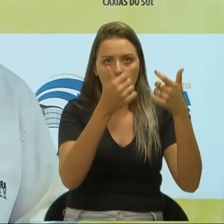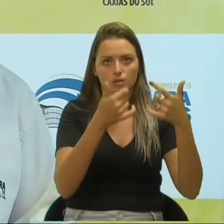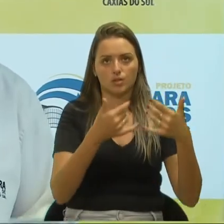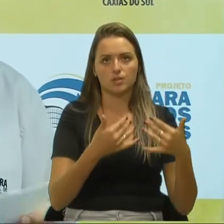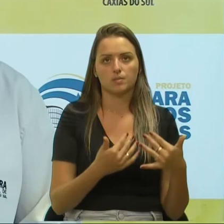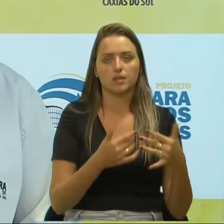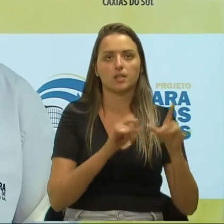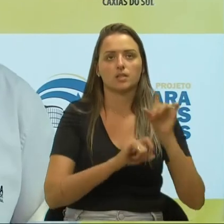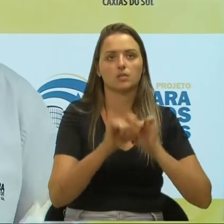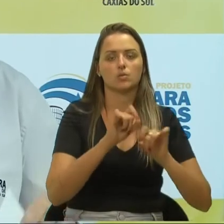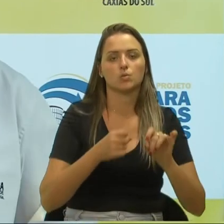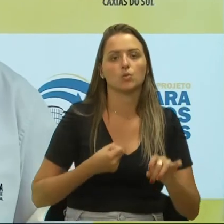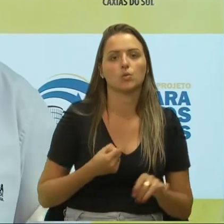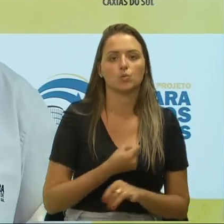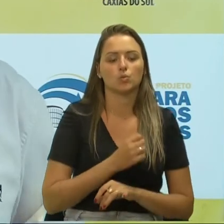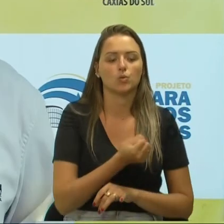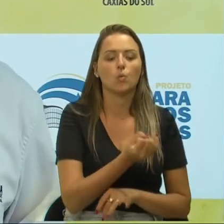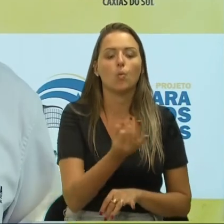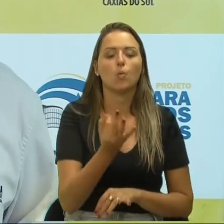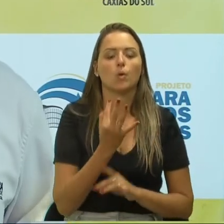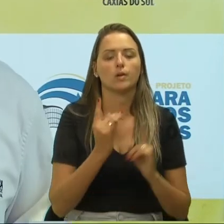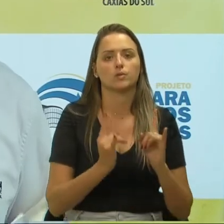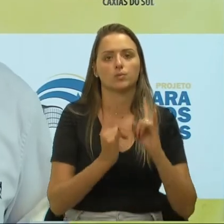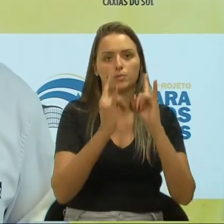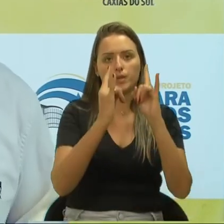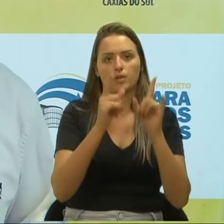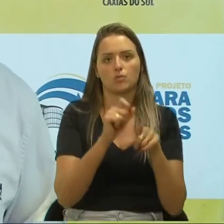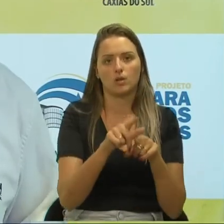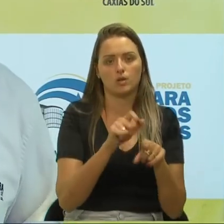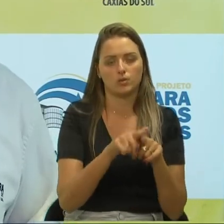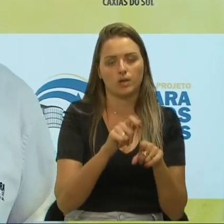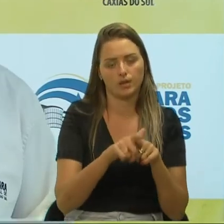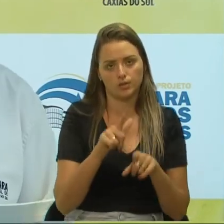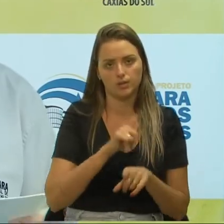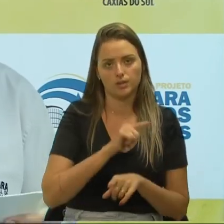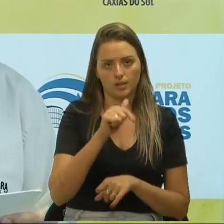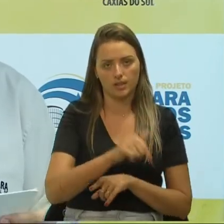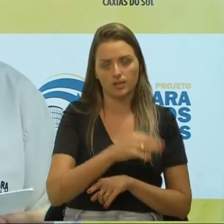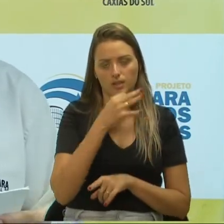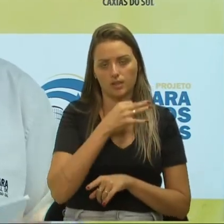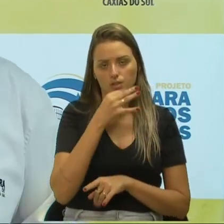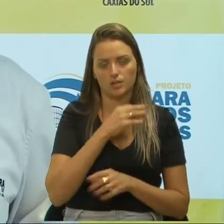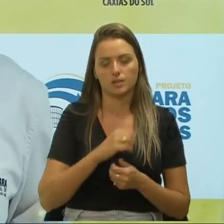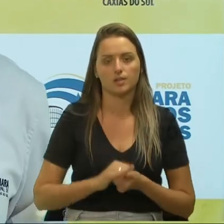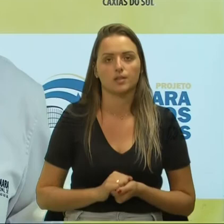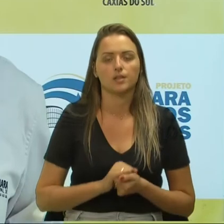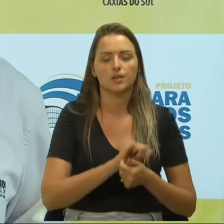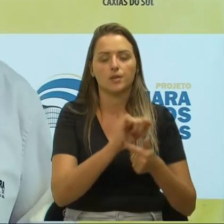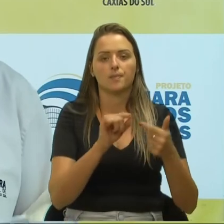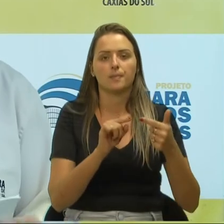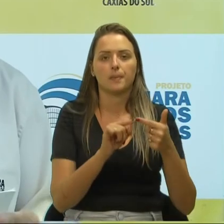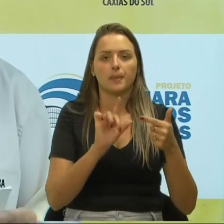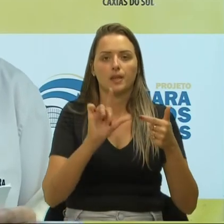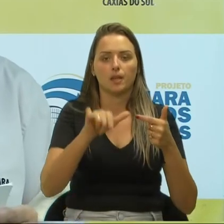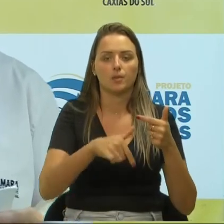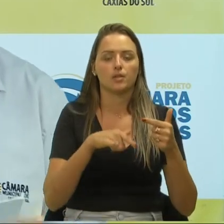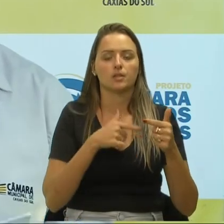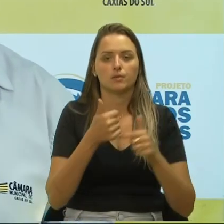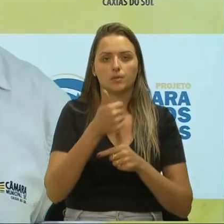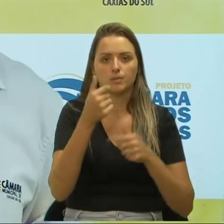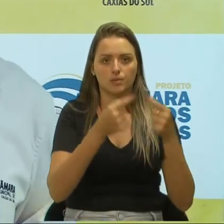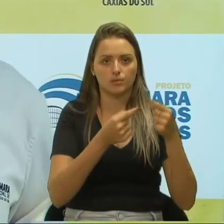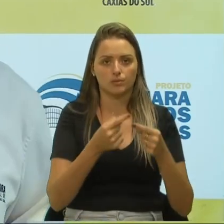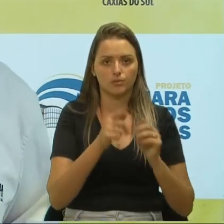outras informações, o número de imóveis que o município tem locados aqui em Caxias do Sul. Na sequência tivemos em primeira